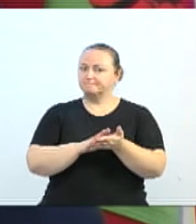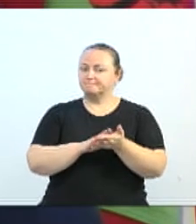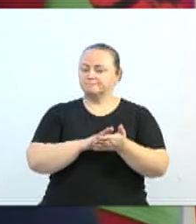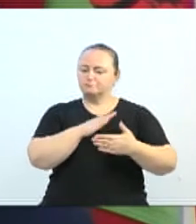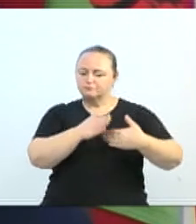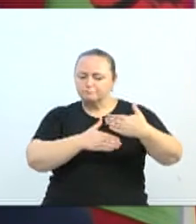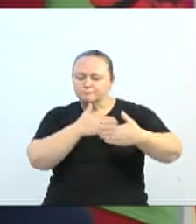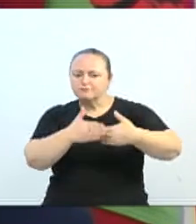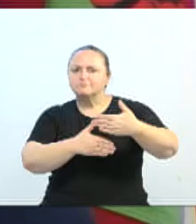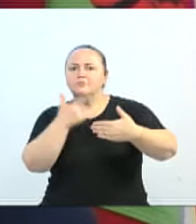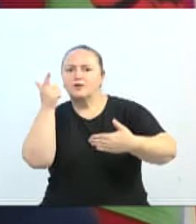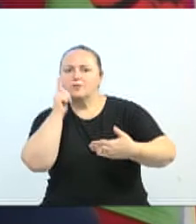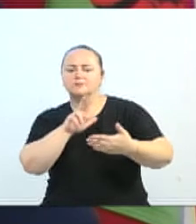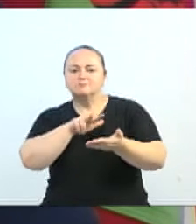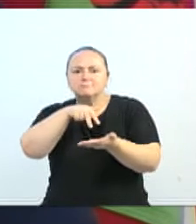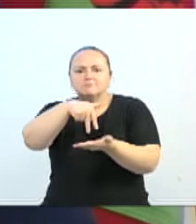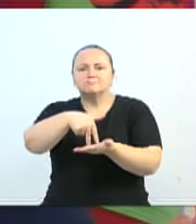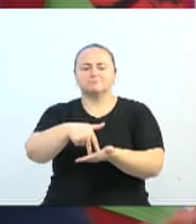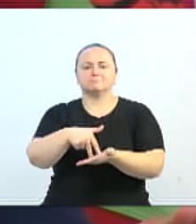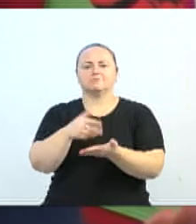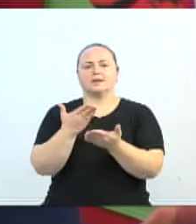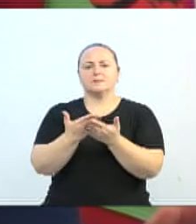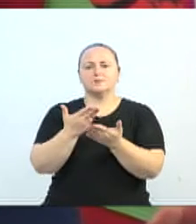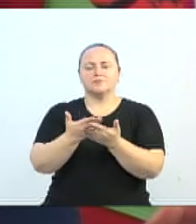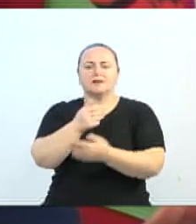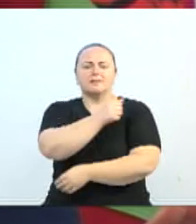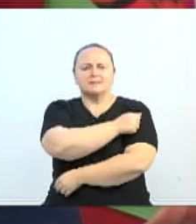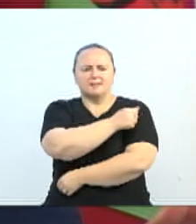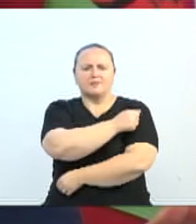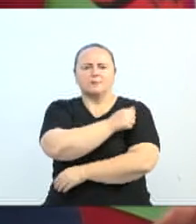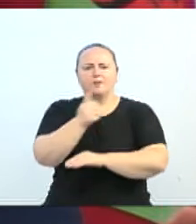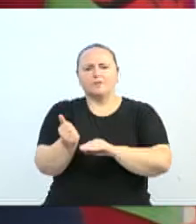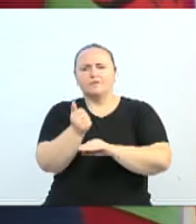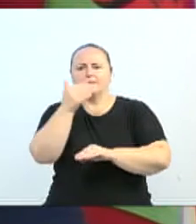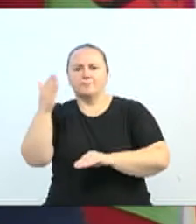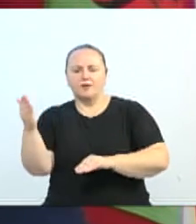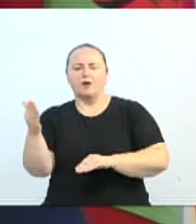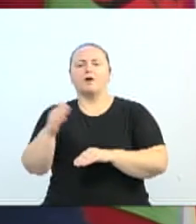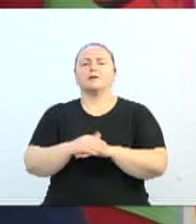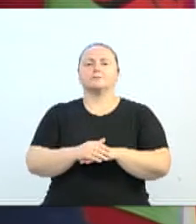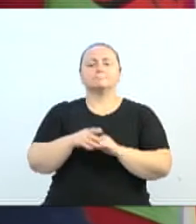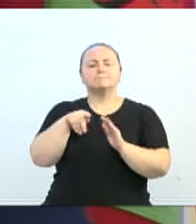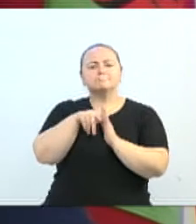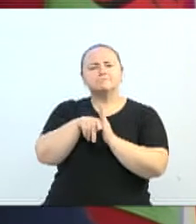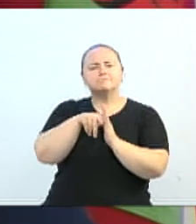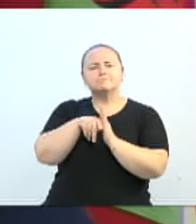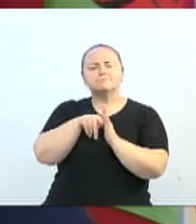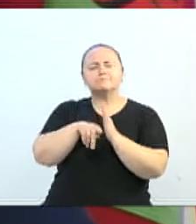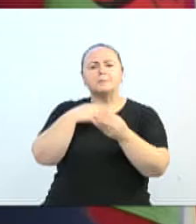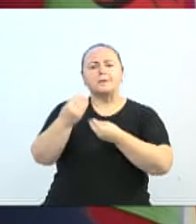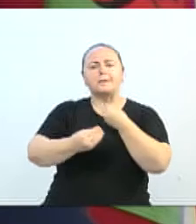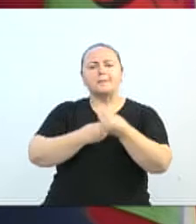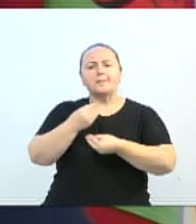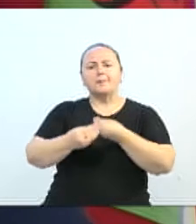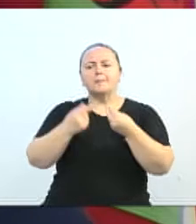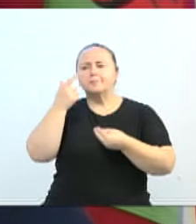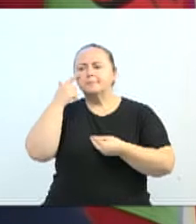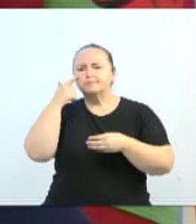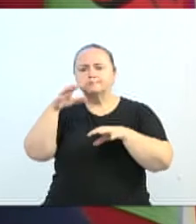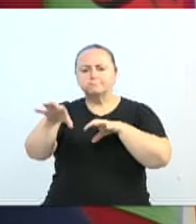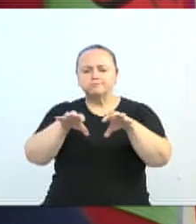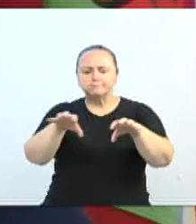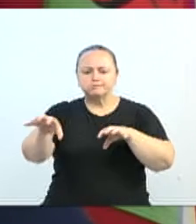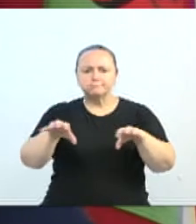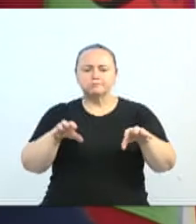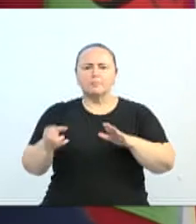aí dos estudantes estrangeiros, que eu falei que estava também sendo feita uma pesquisa na nossa cidade, com mapeamento, né, de